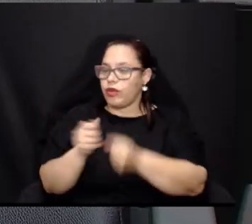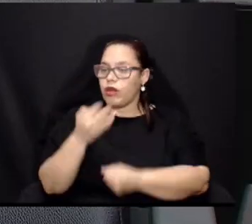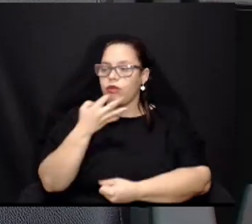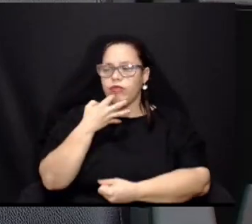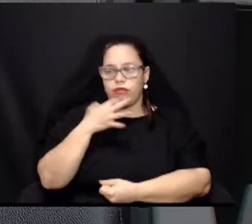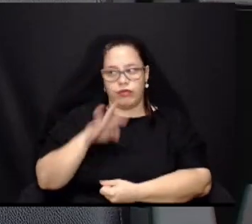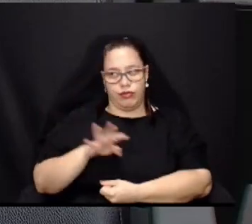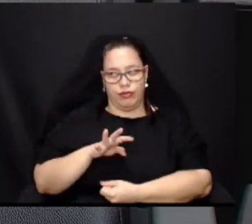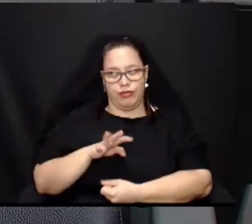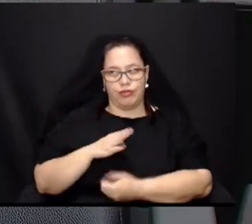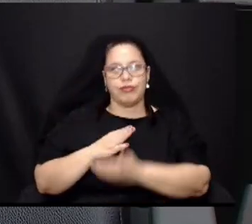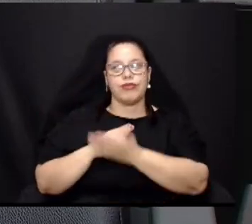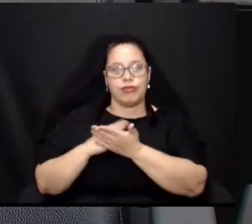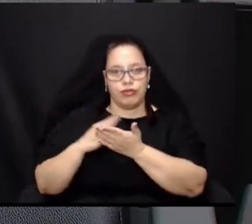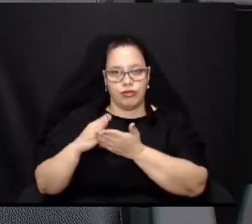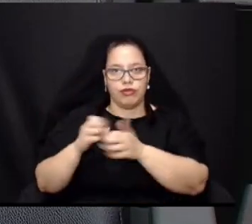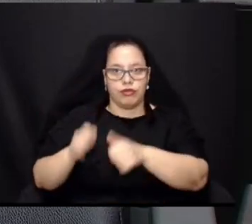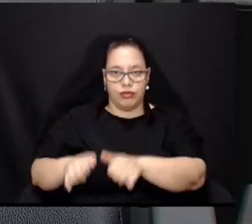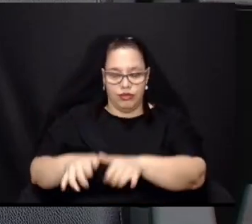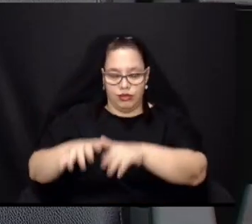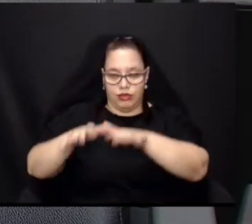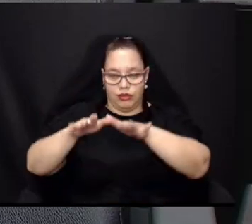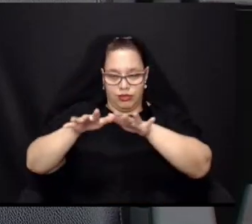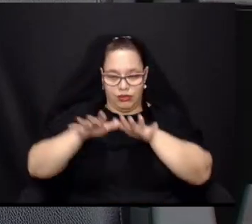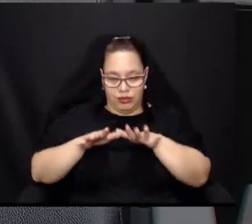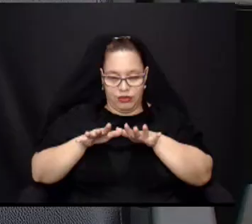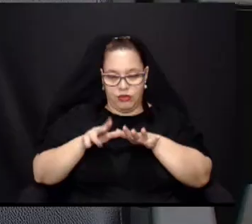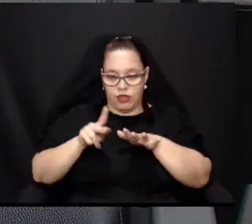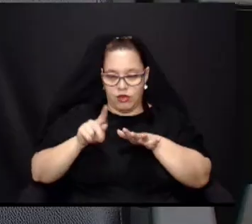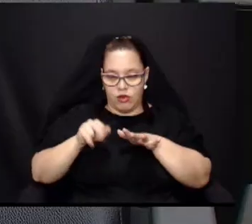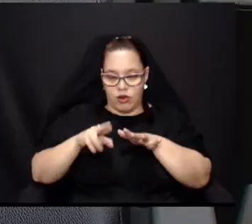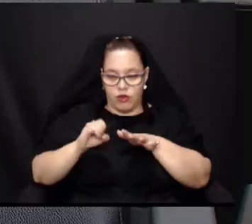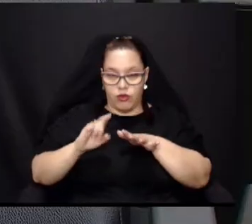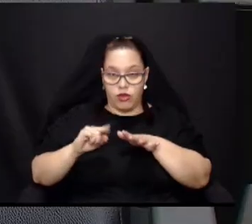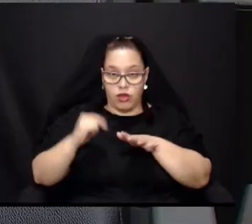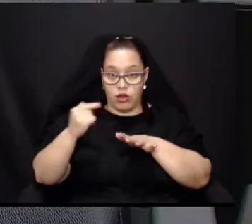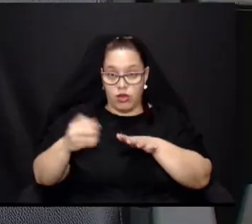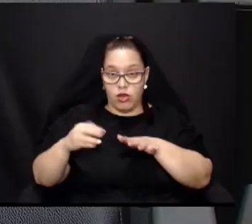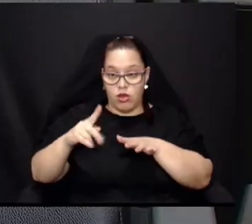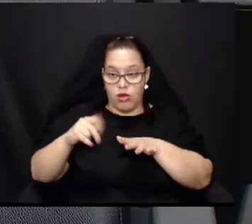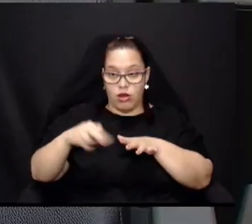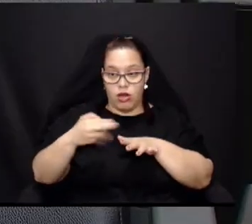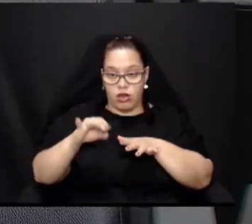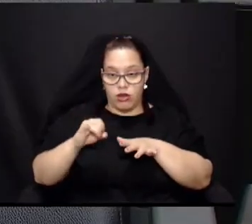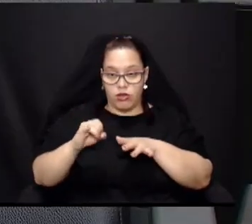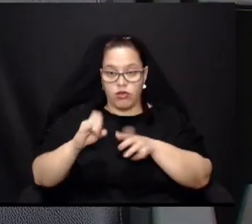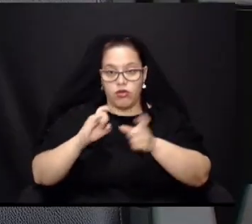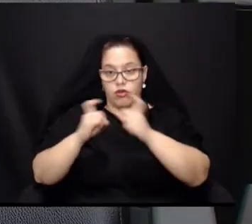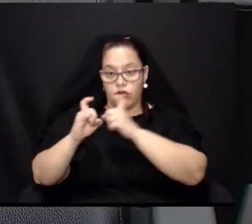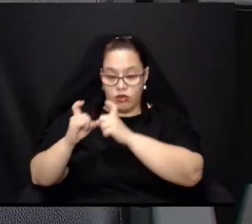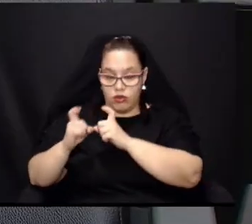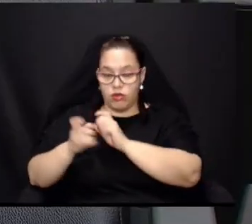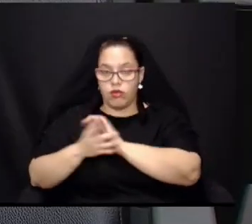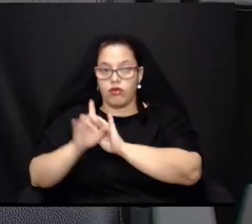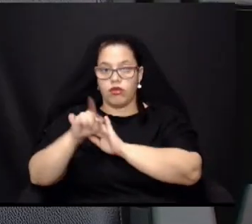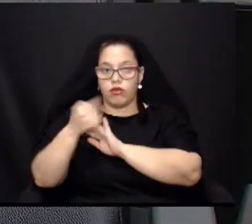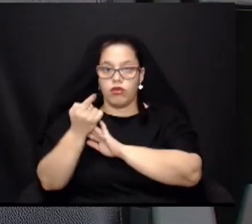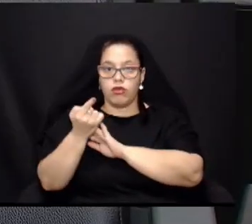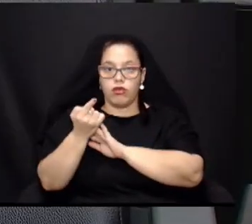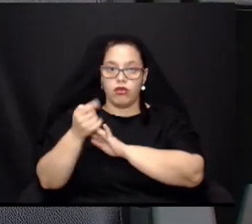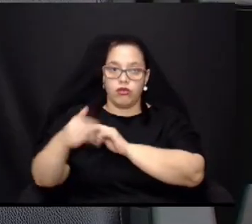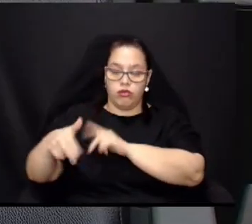começam no plenário, né, normalmente, ou no plenarinho aqui, dependendo se tiver muita turma, e depois depois